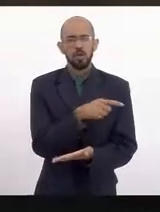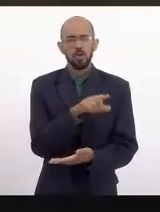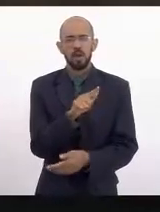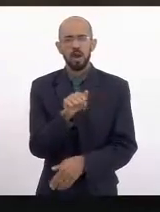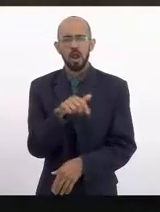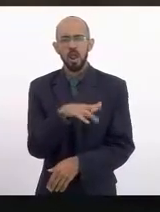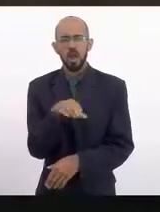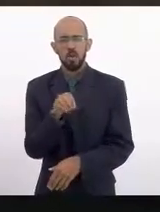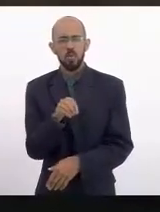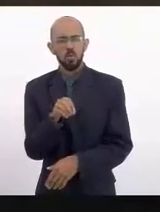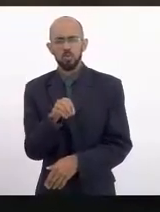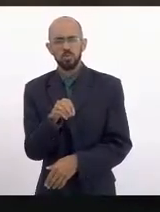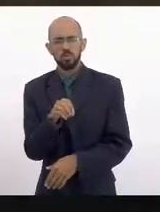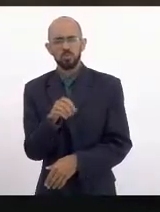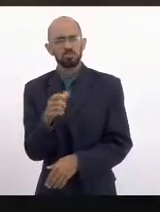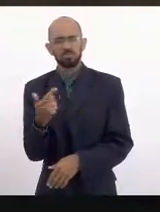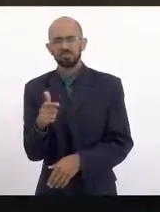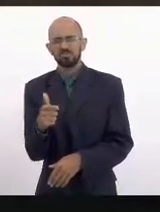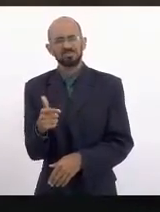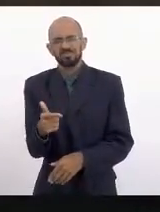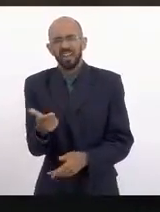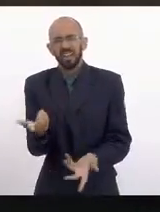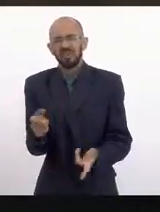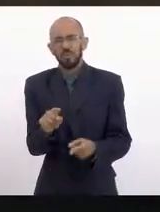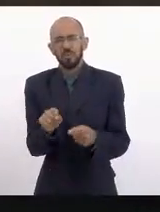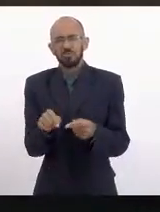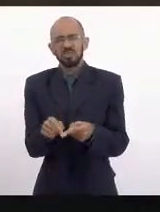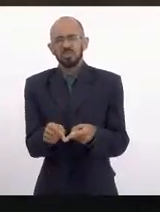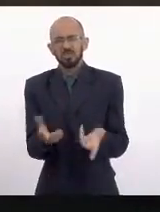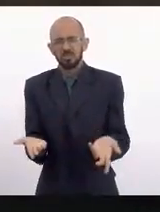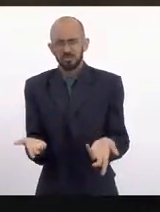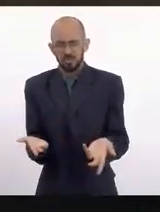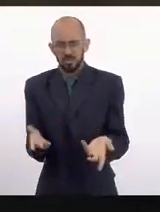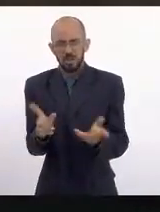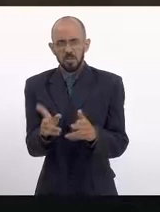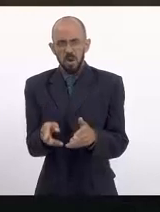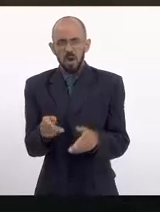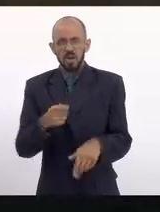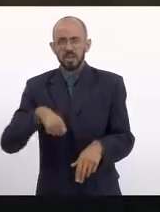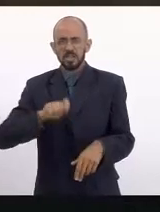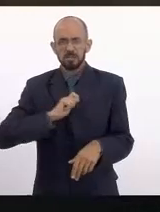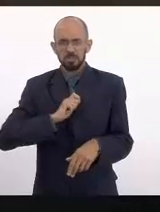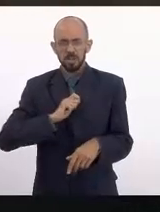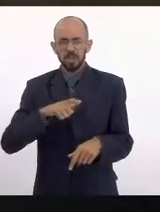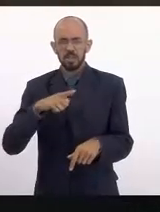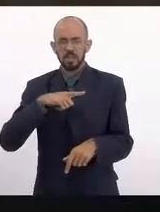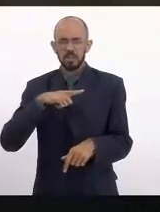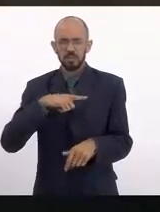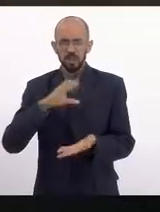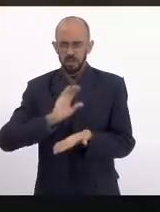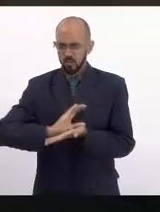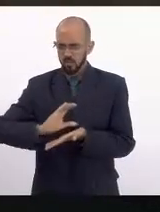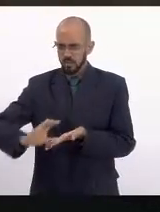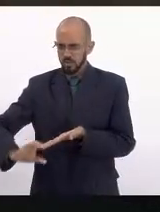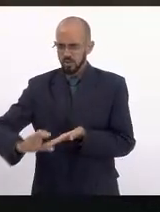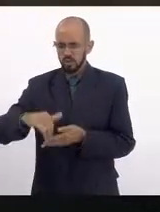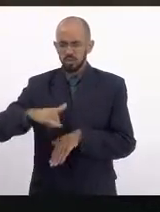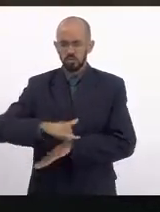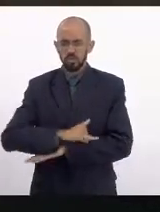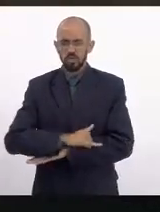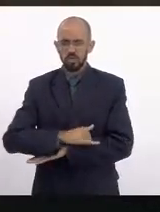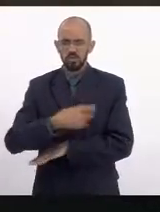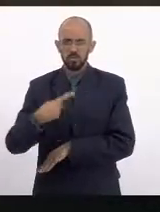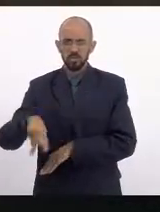não faz sentido nenhum e para finalizar da mesma e investe no barrad na mesma forma que